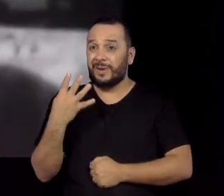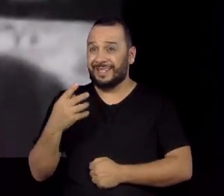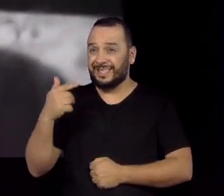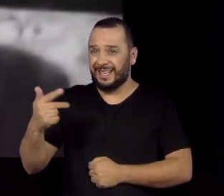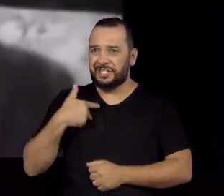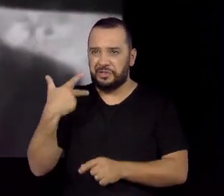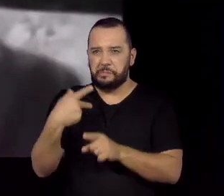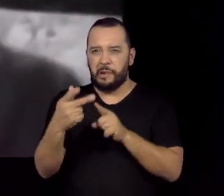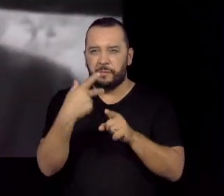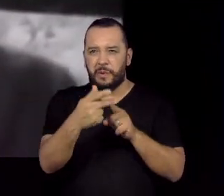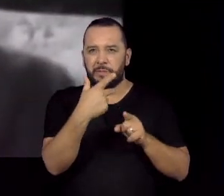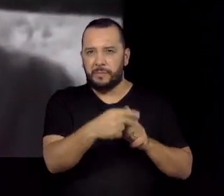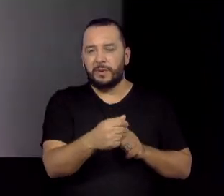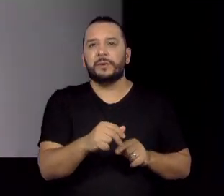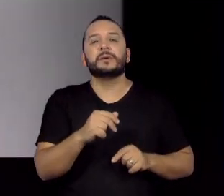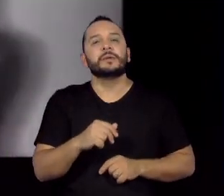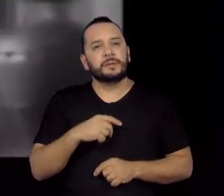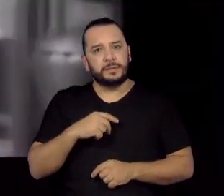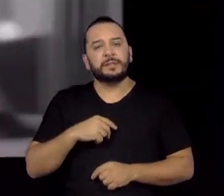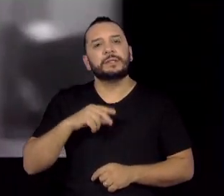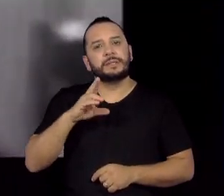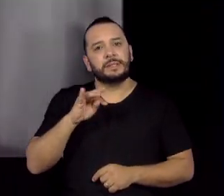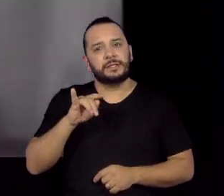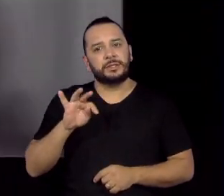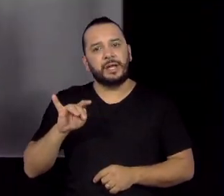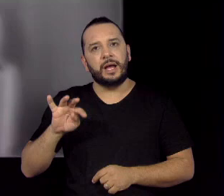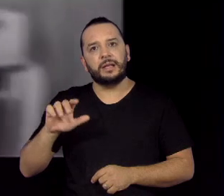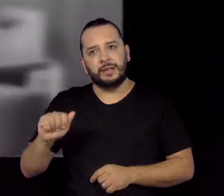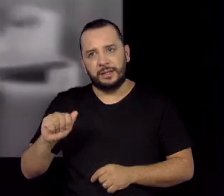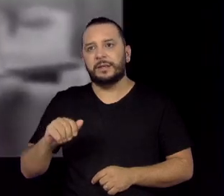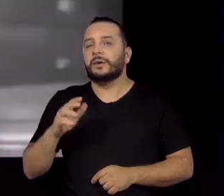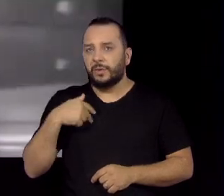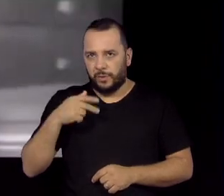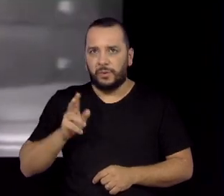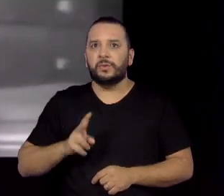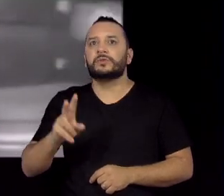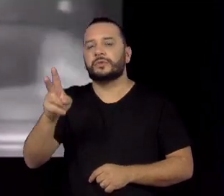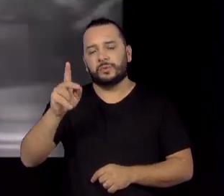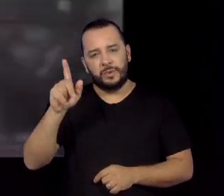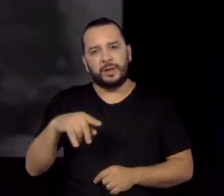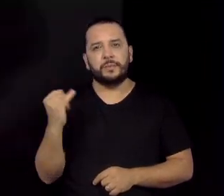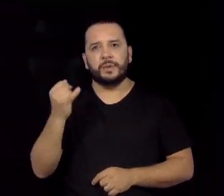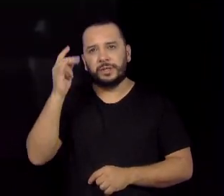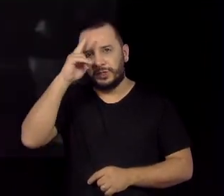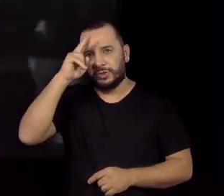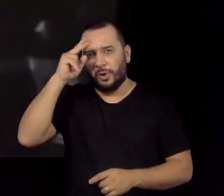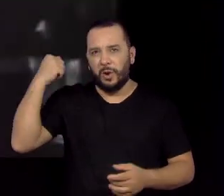estatuetas. Cinecittà continua fazendo jus à sua grande importância histórica.